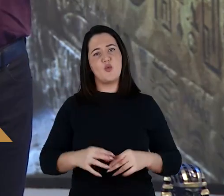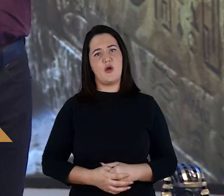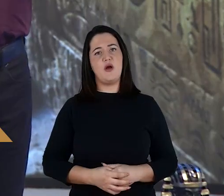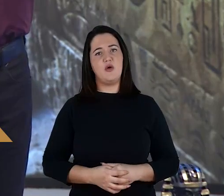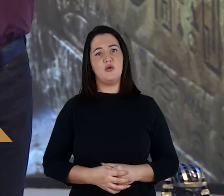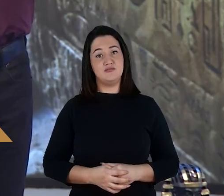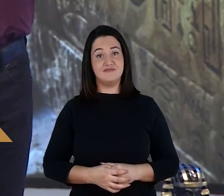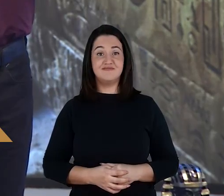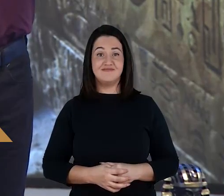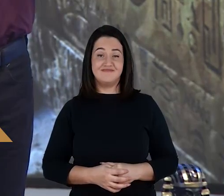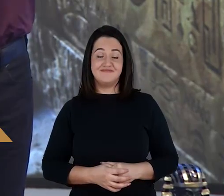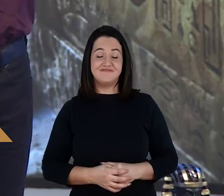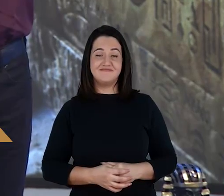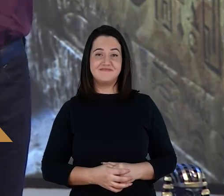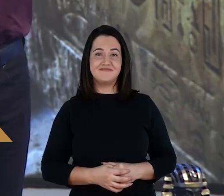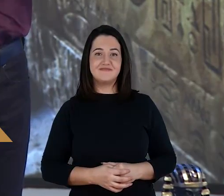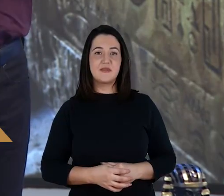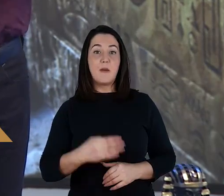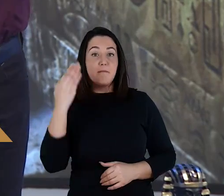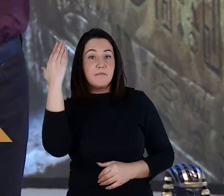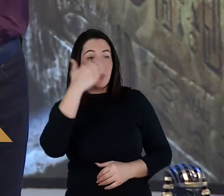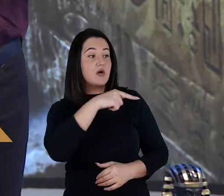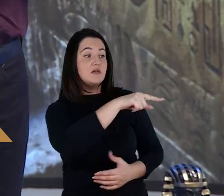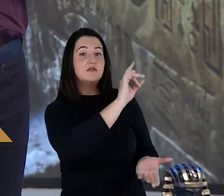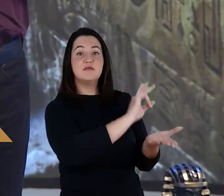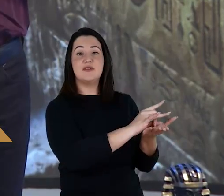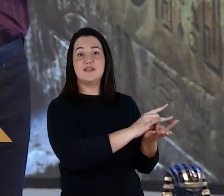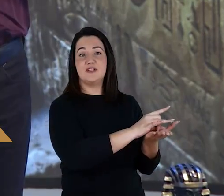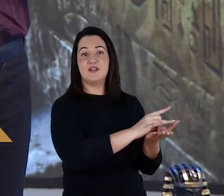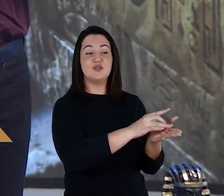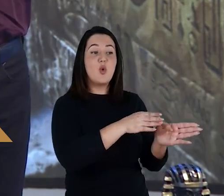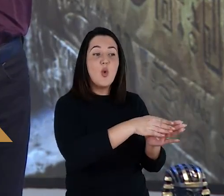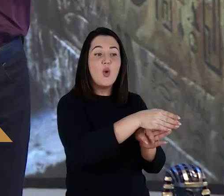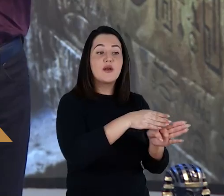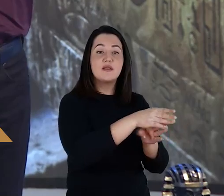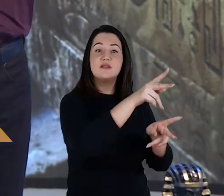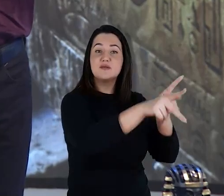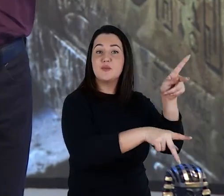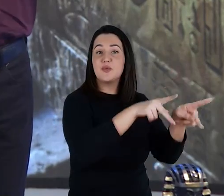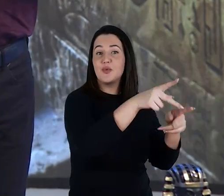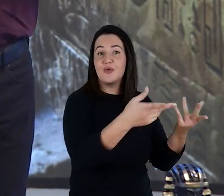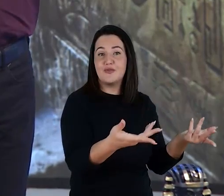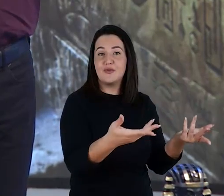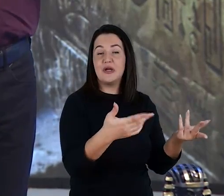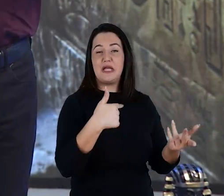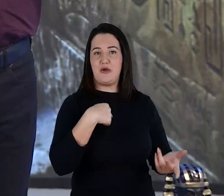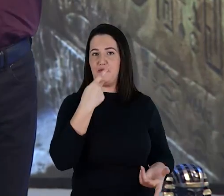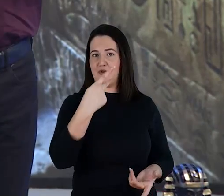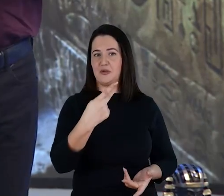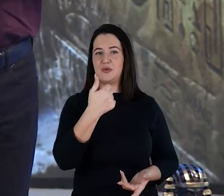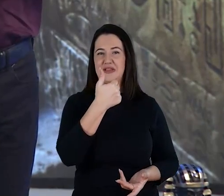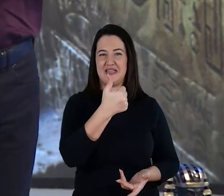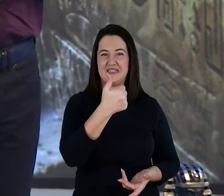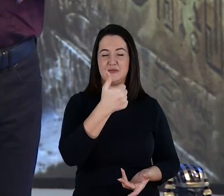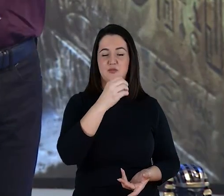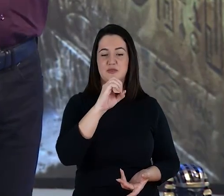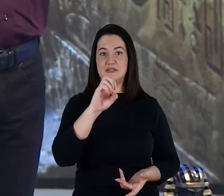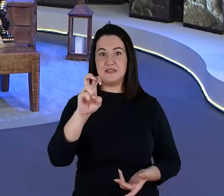leis como Moisés produziu as suas para a orientação do povo. Estou falando do 15º século antes de